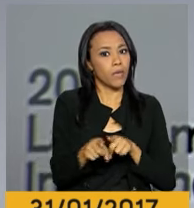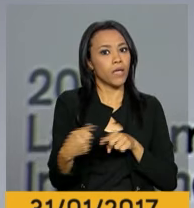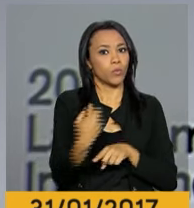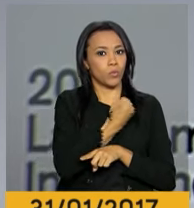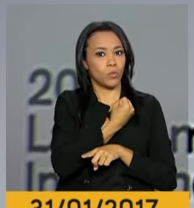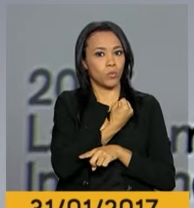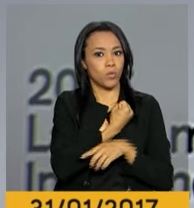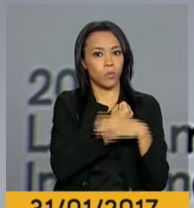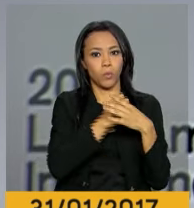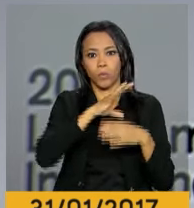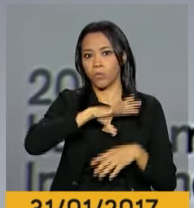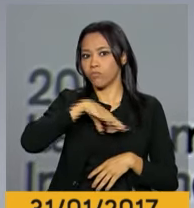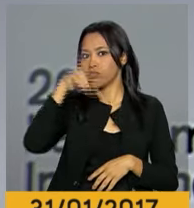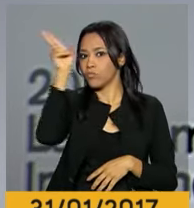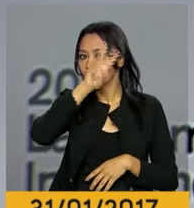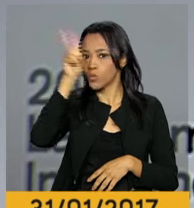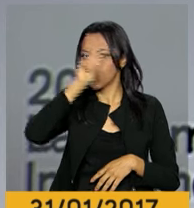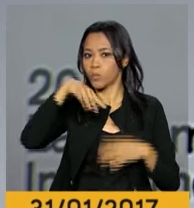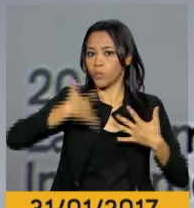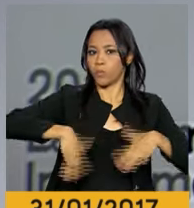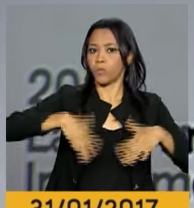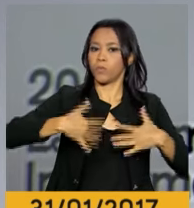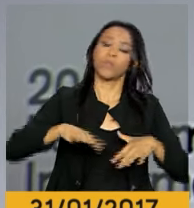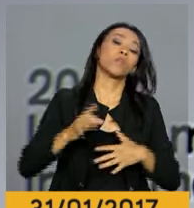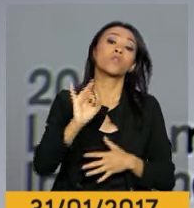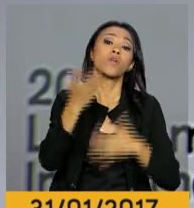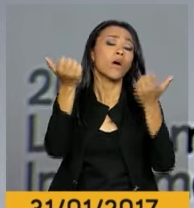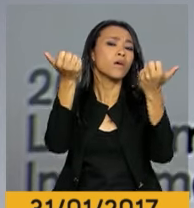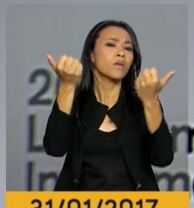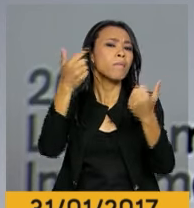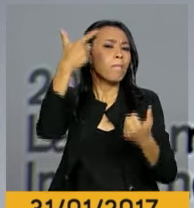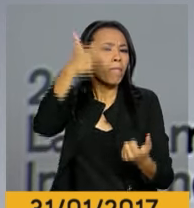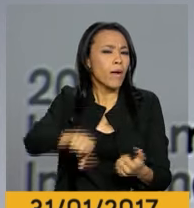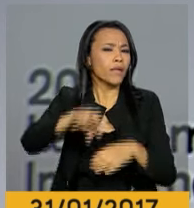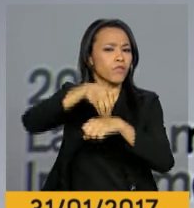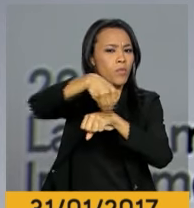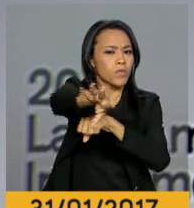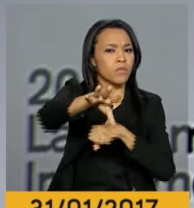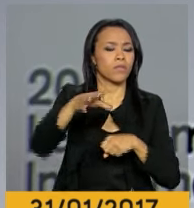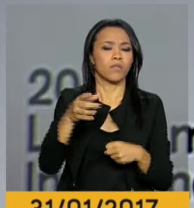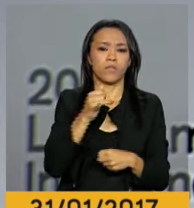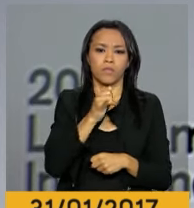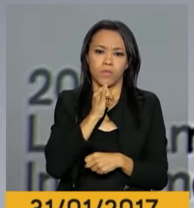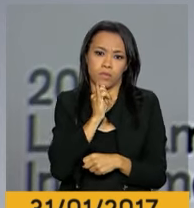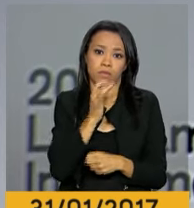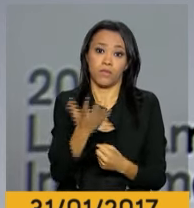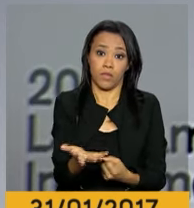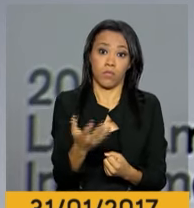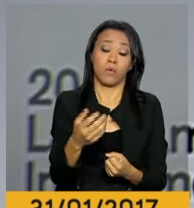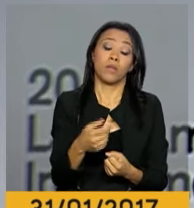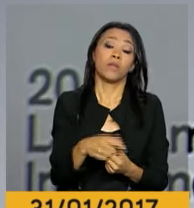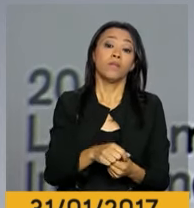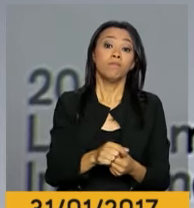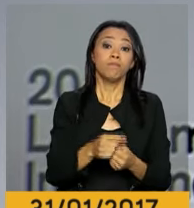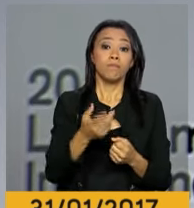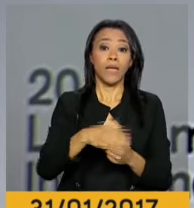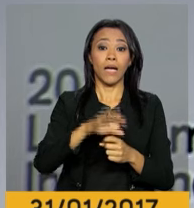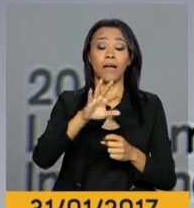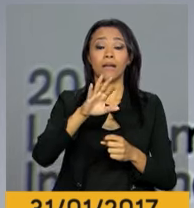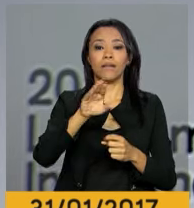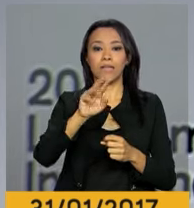números históricos e só para dar mais um dado no caso da hidroelétrica de